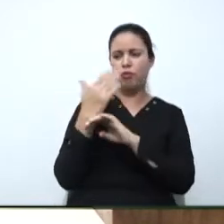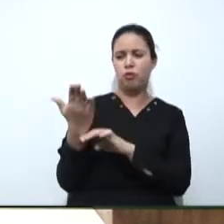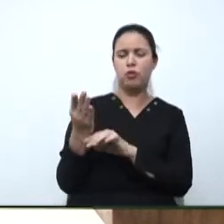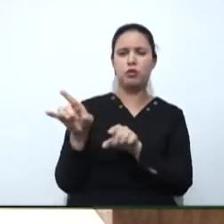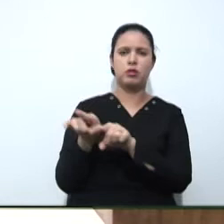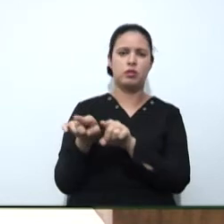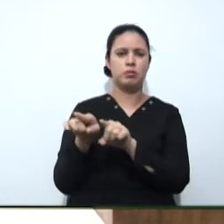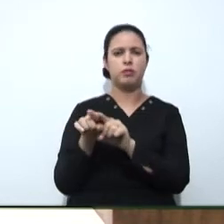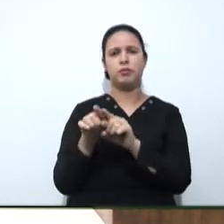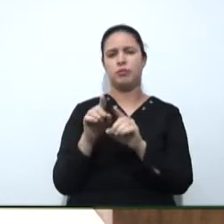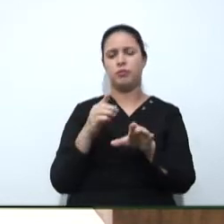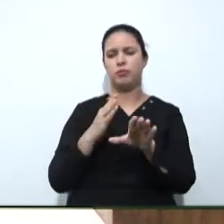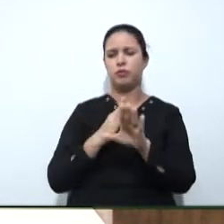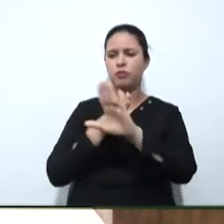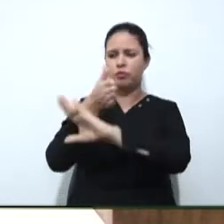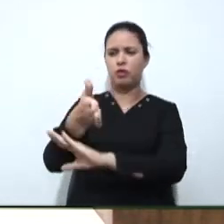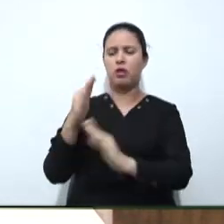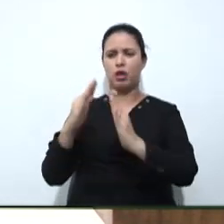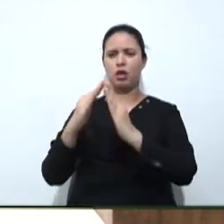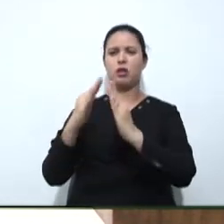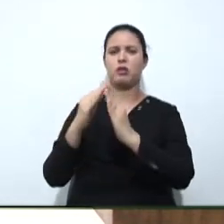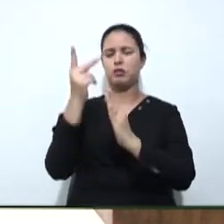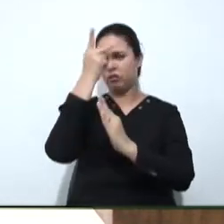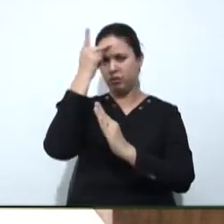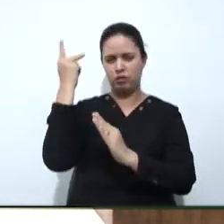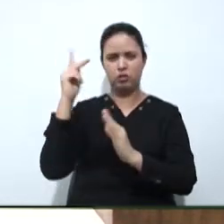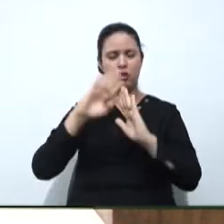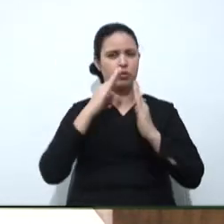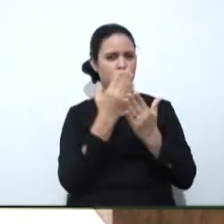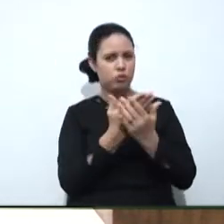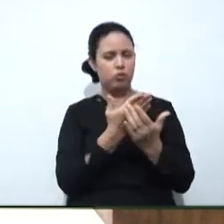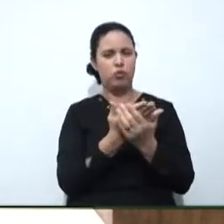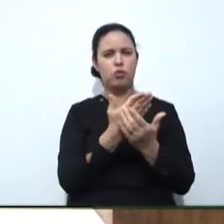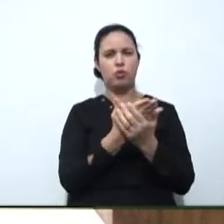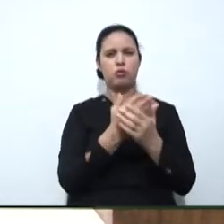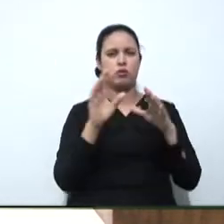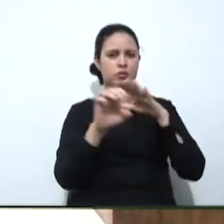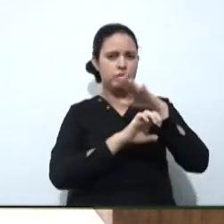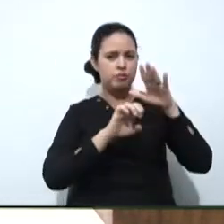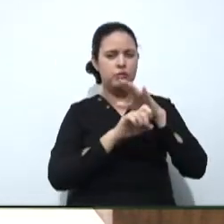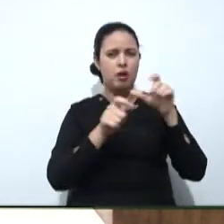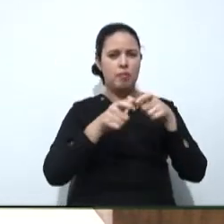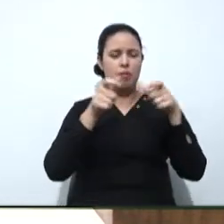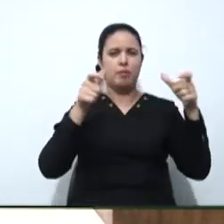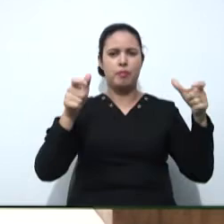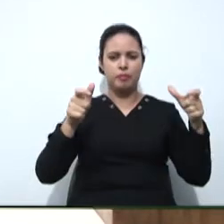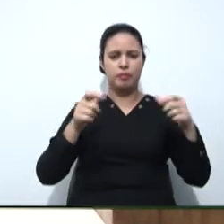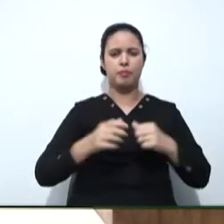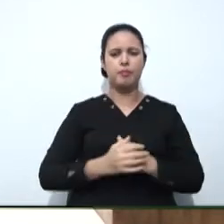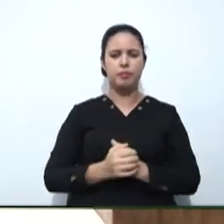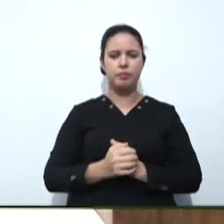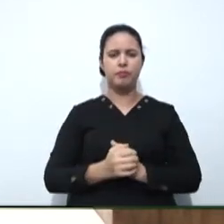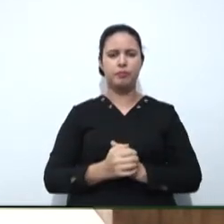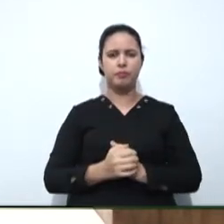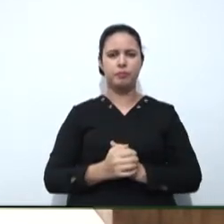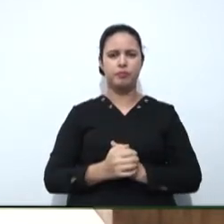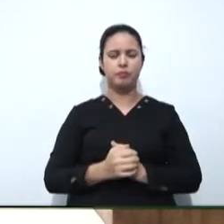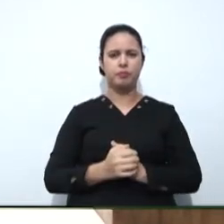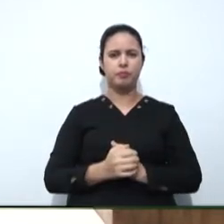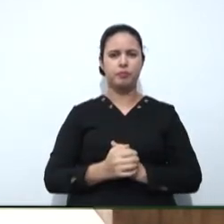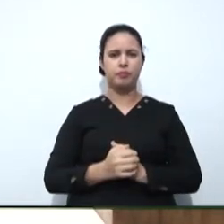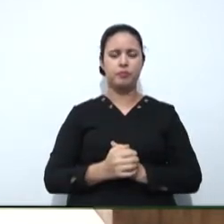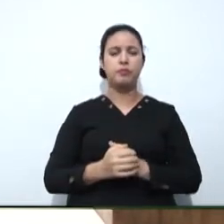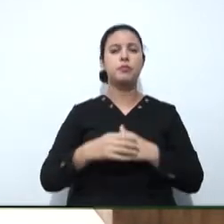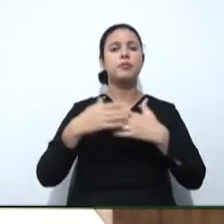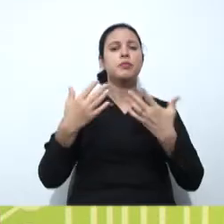do cidadão, a sua empresa, a sua escola. E é nesse sentido que eu gostaria de dar minha contribuição sobre o empreendedor social.